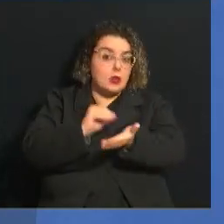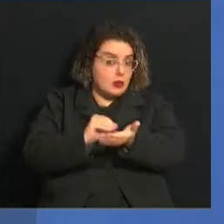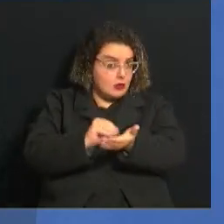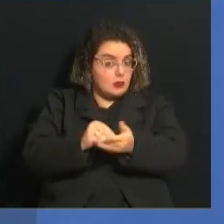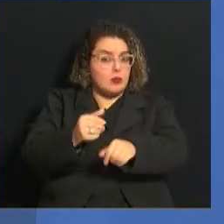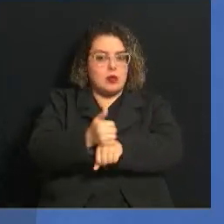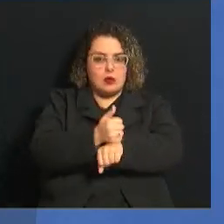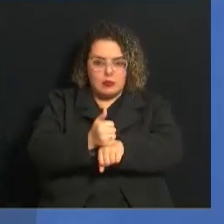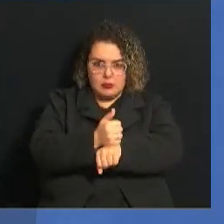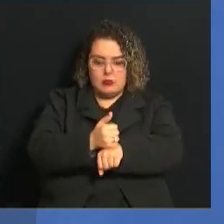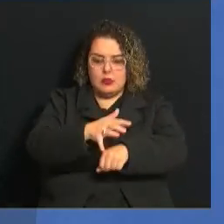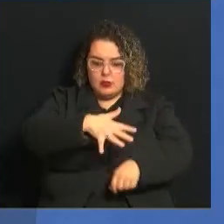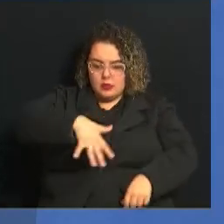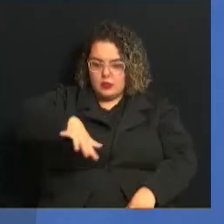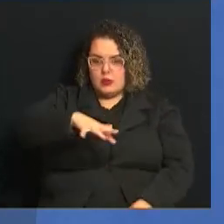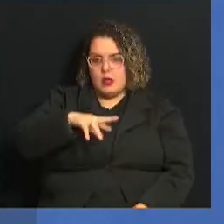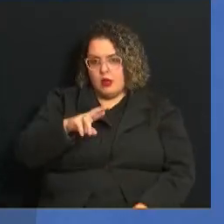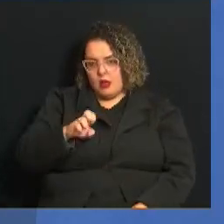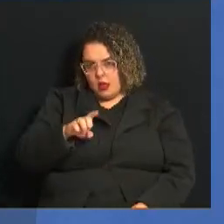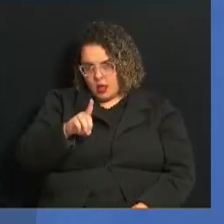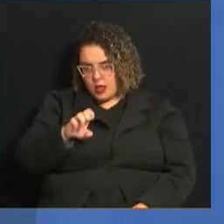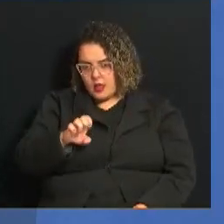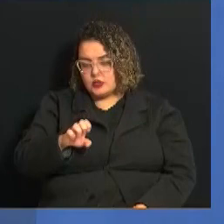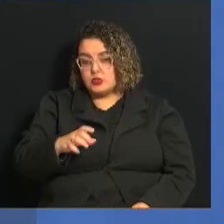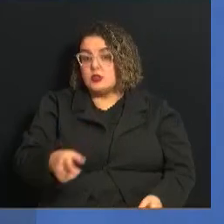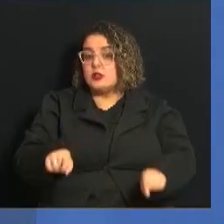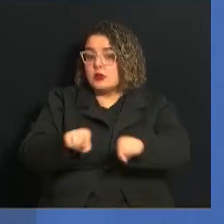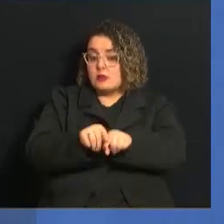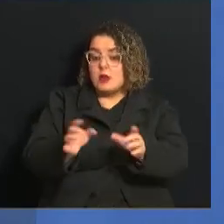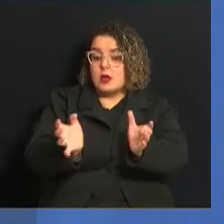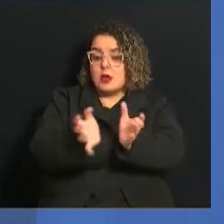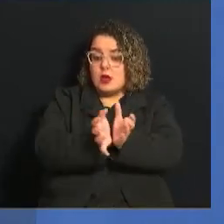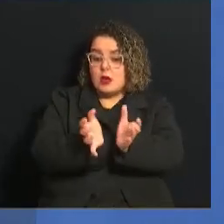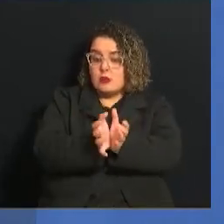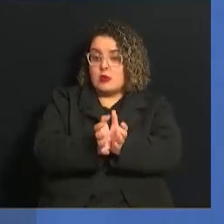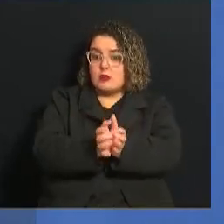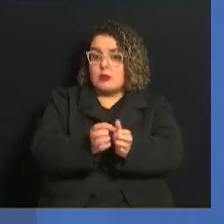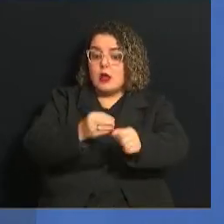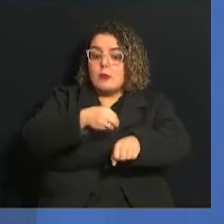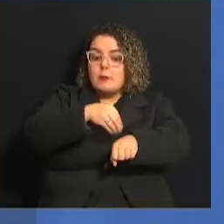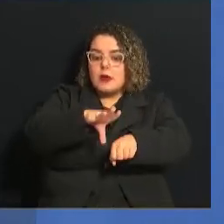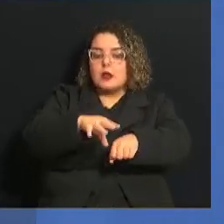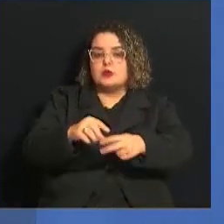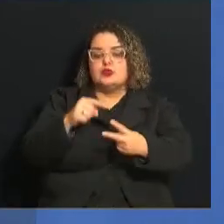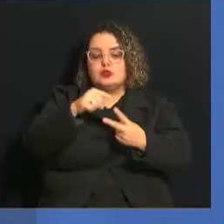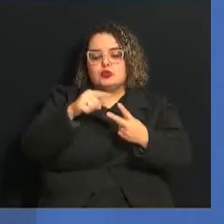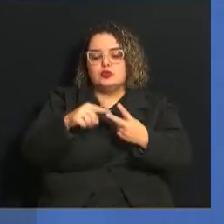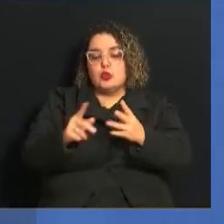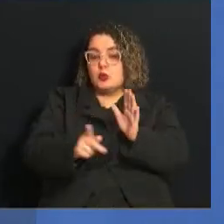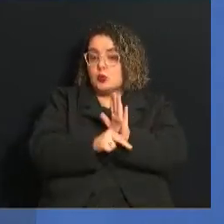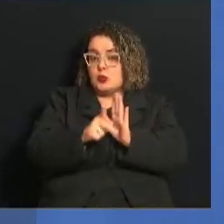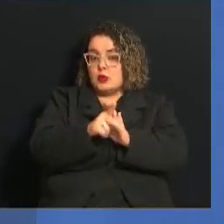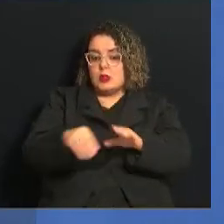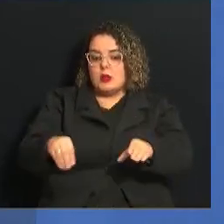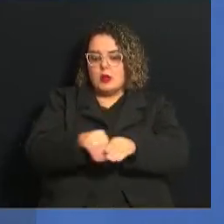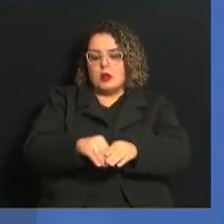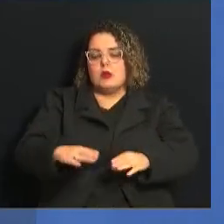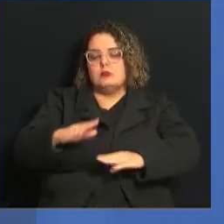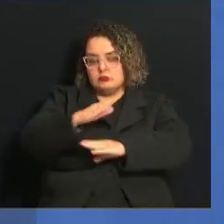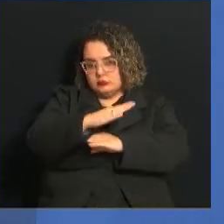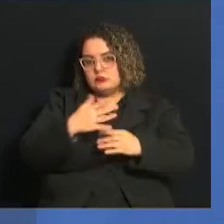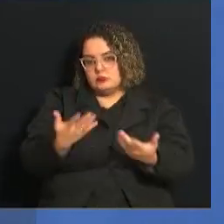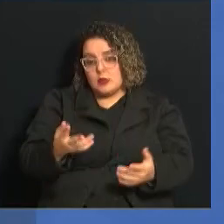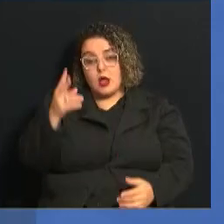profissionais na rede além disso a comissão também vai deliberar sobre dois projetos que tramitam na casa a gente